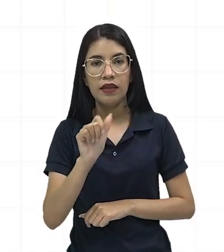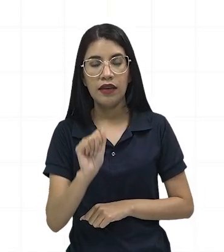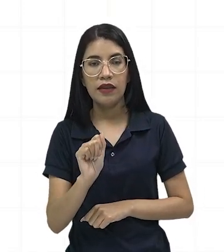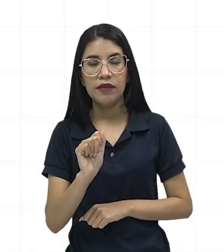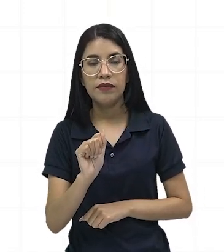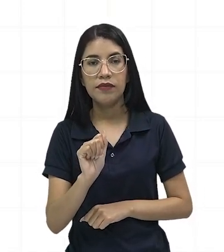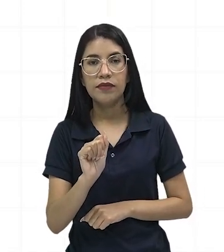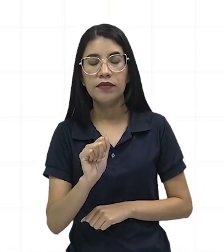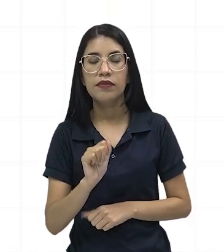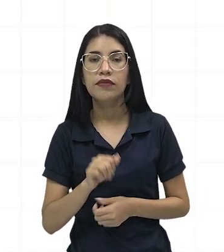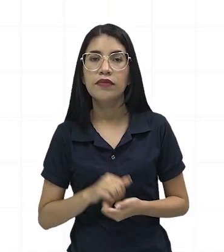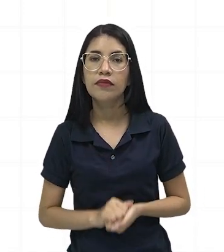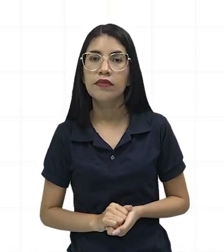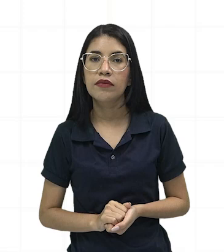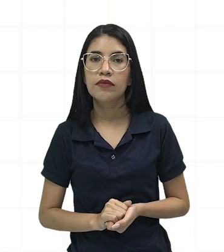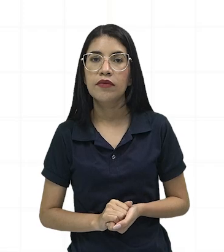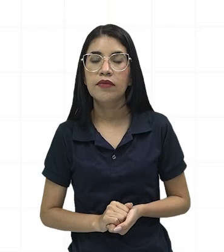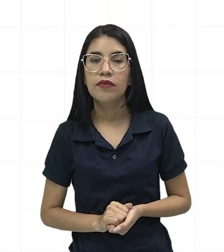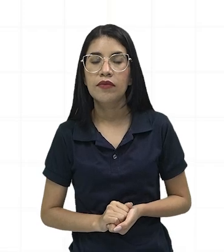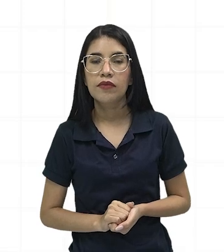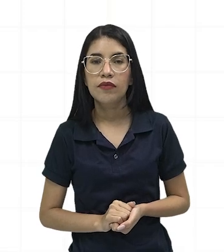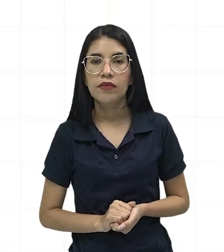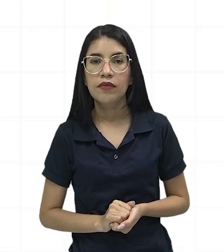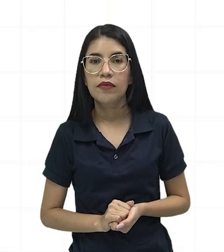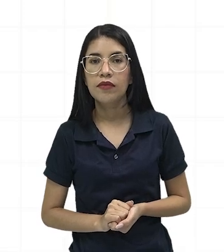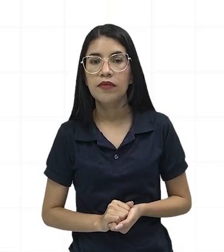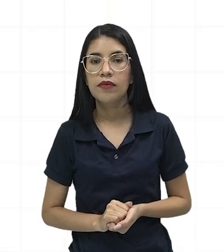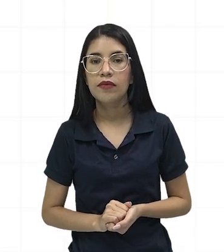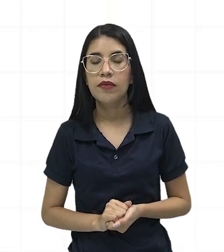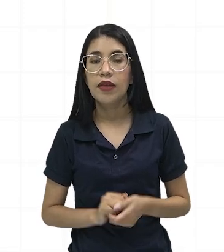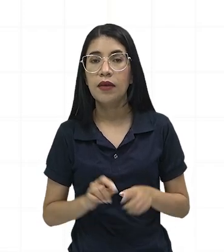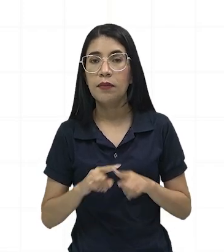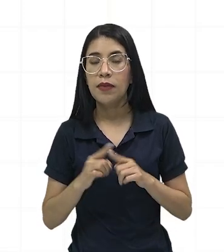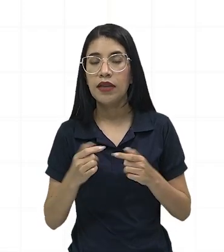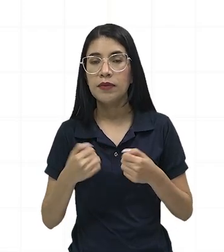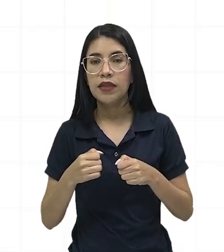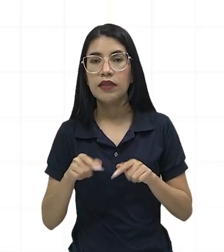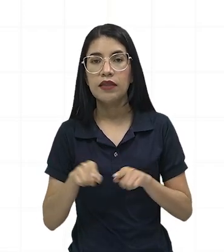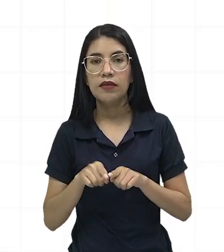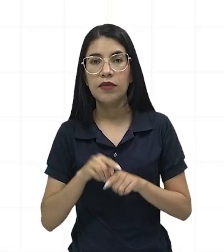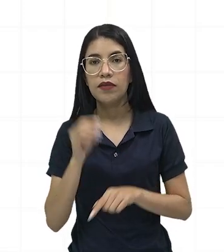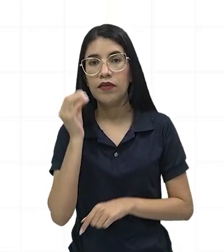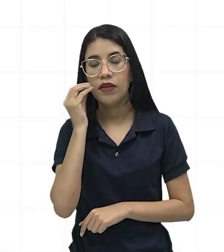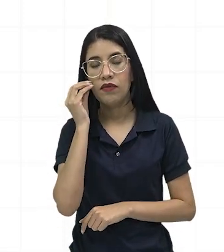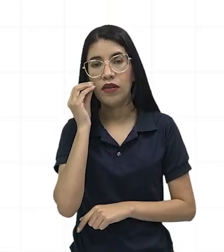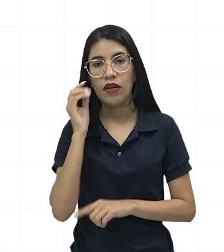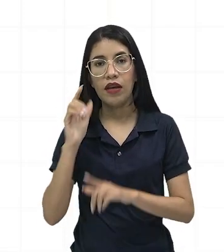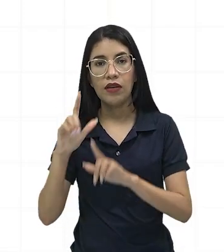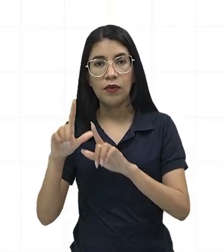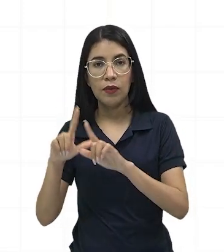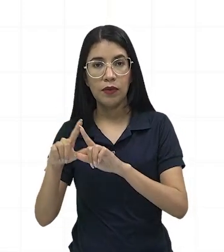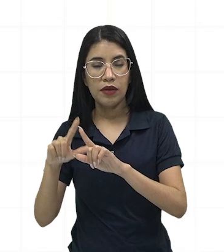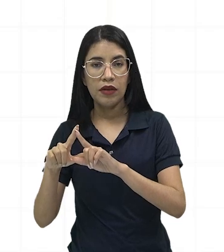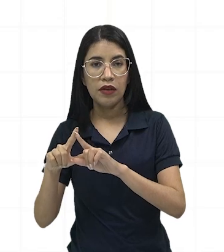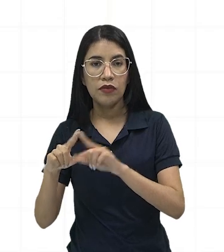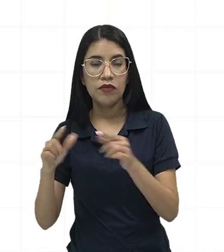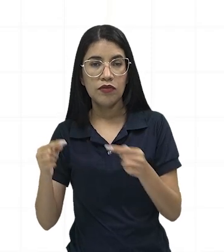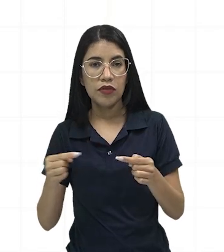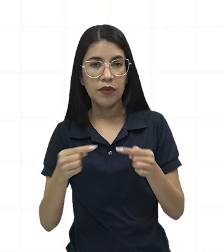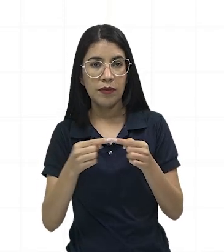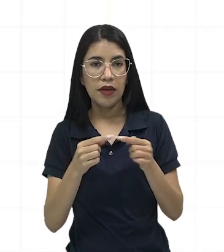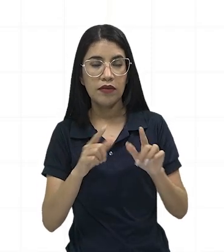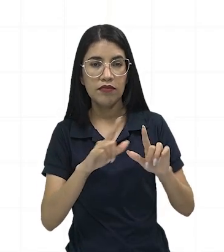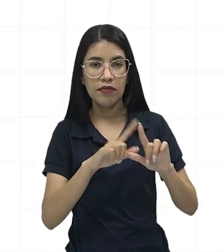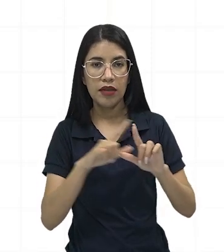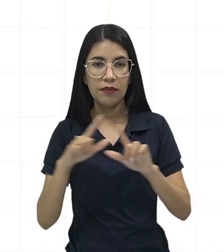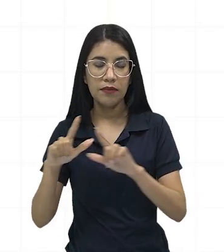esse aqui é um dos casos de congruência. Mas nós vamos ter que verificar se eles são congruentes, né?